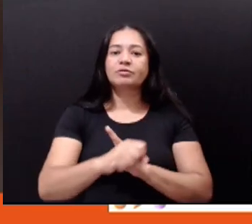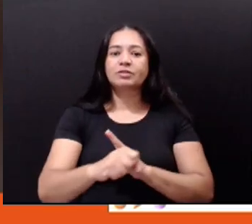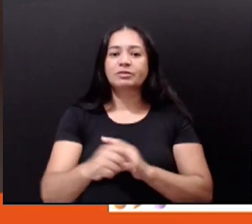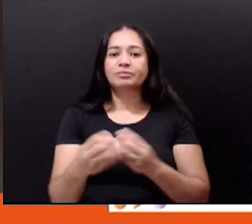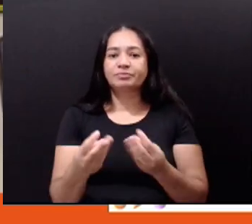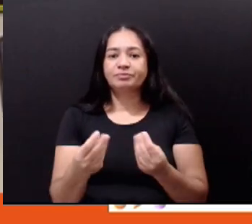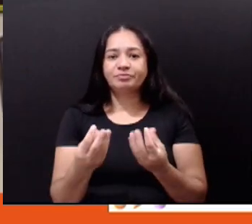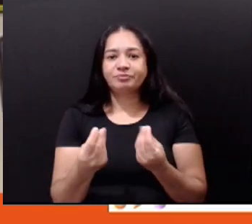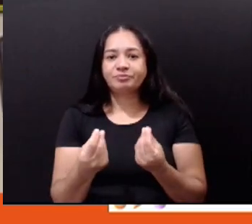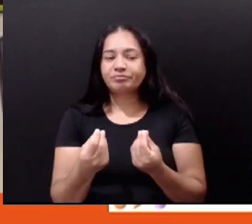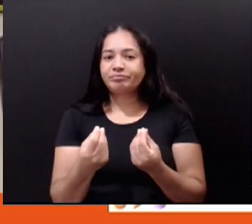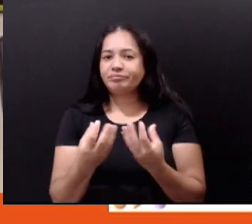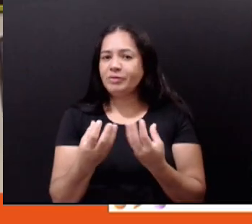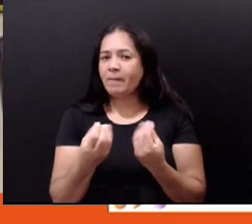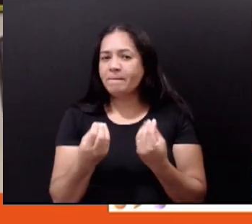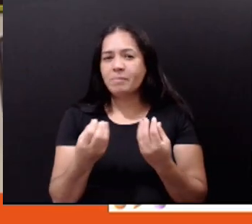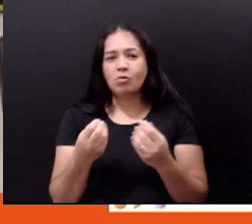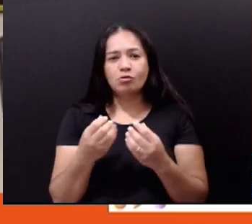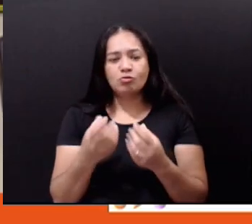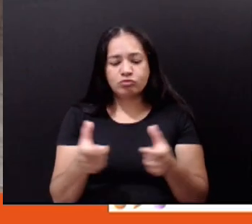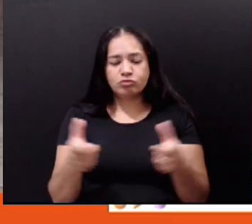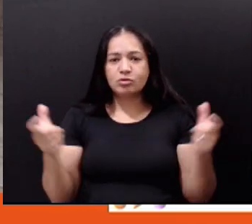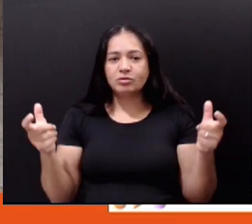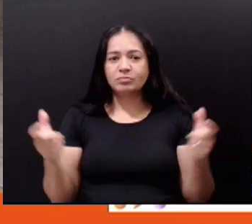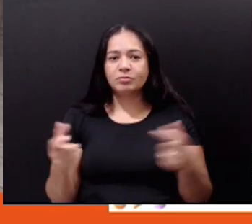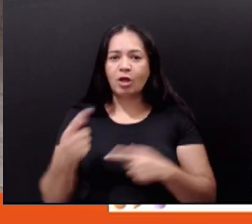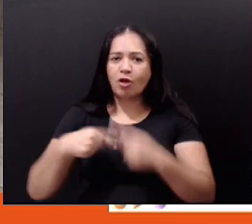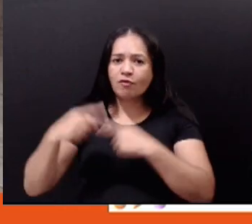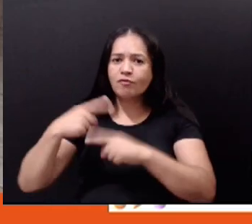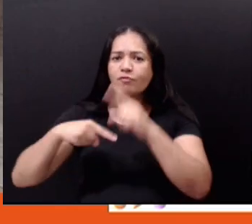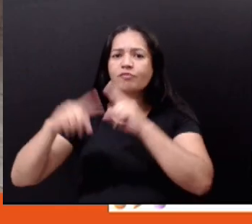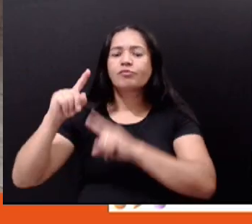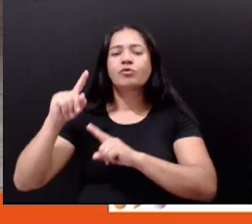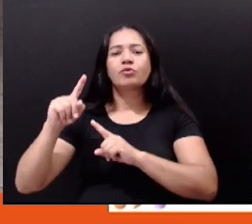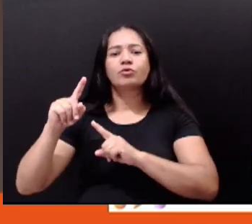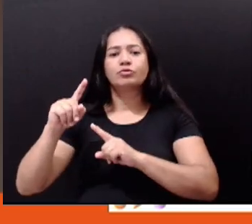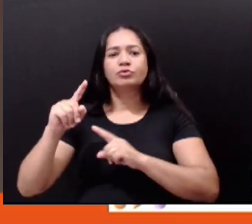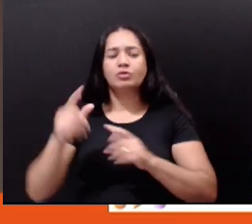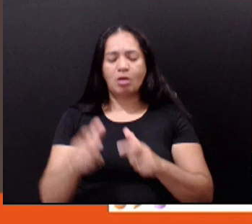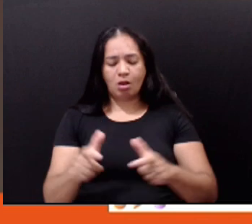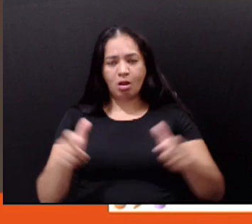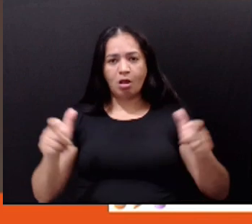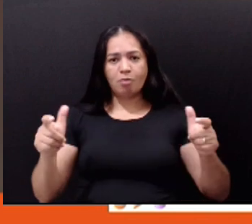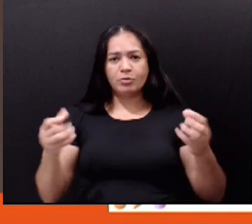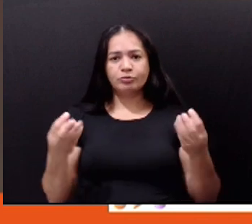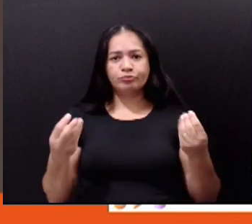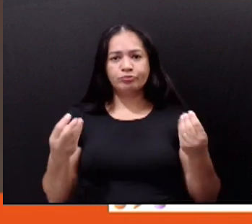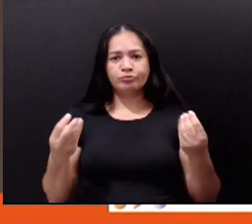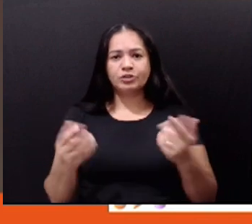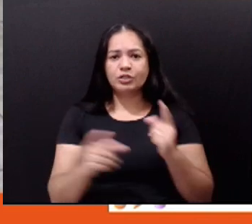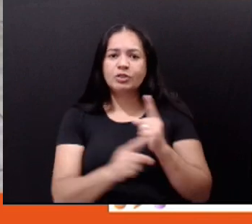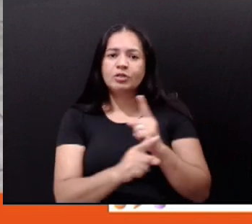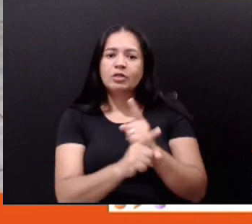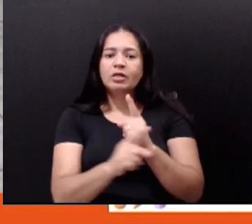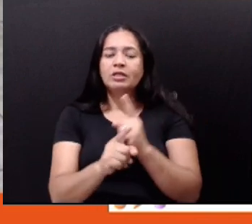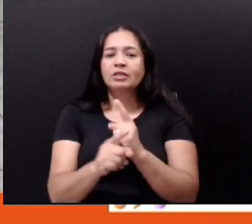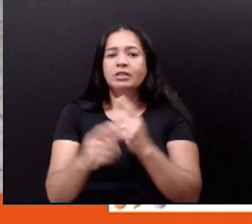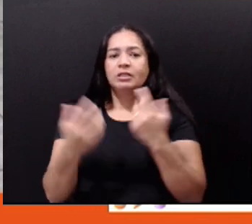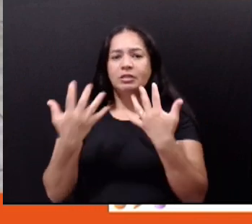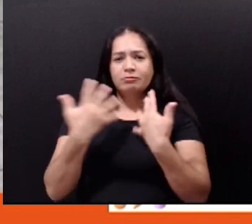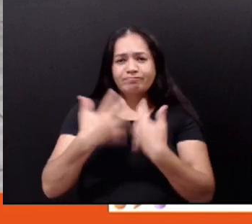intensa. Né? E evoluiu muito, né? Além de crescer, ele evoluiu no sentido de atender a complexidade, né? Complexidade.